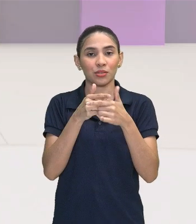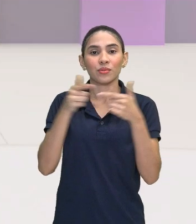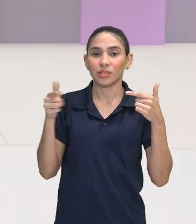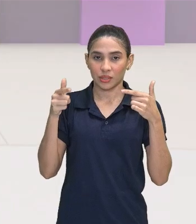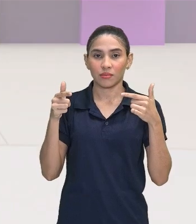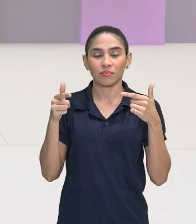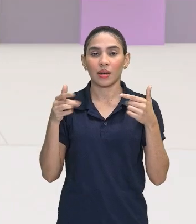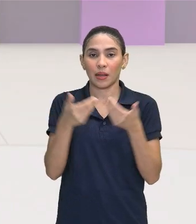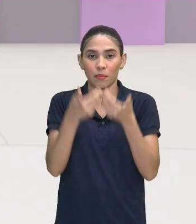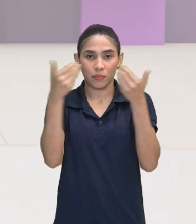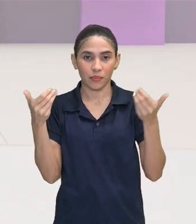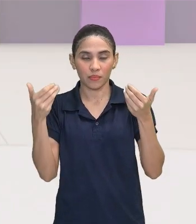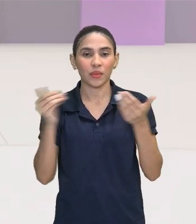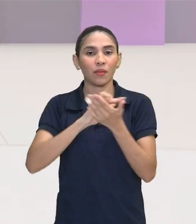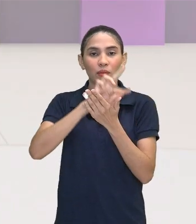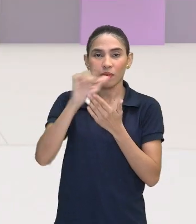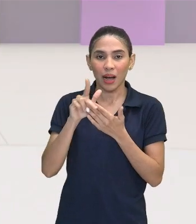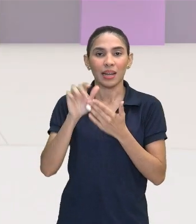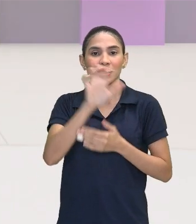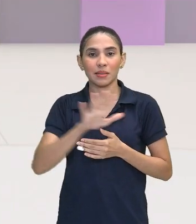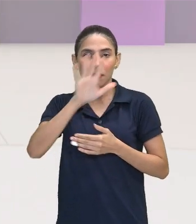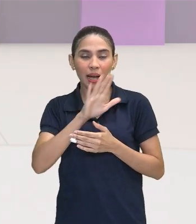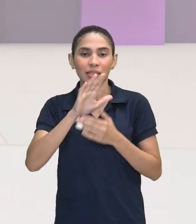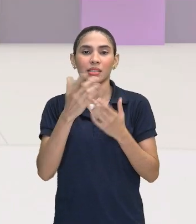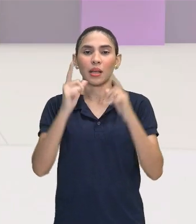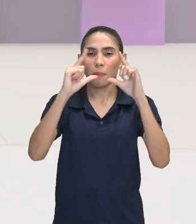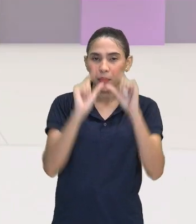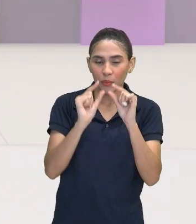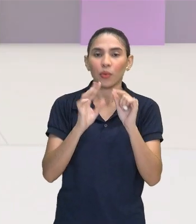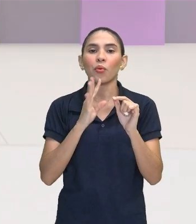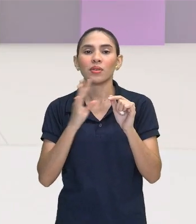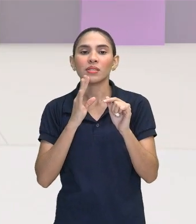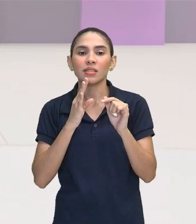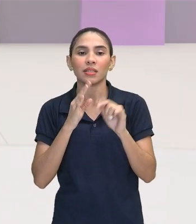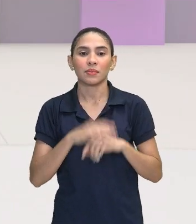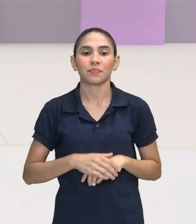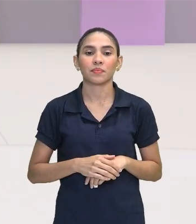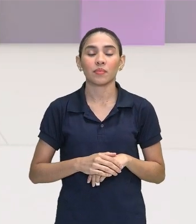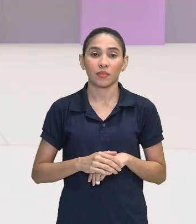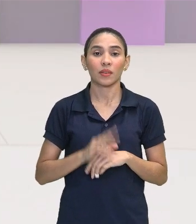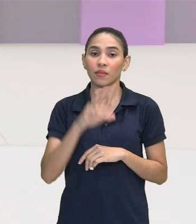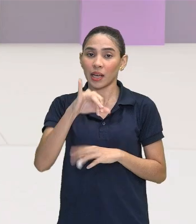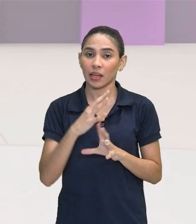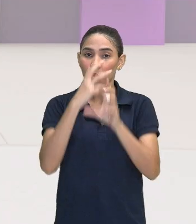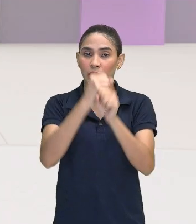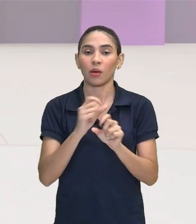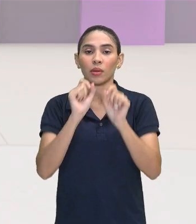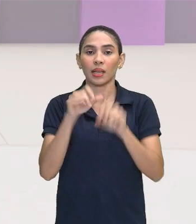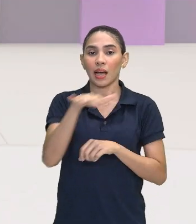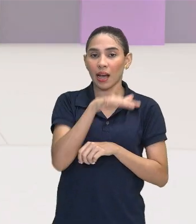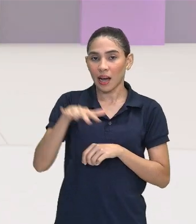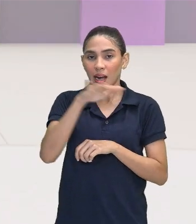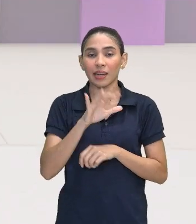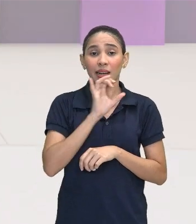essa figura plana em várias figuras planas menores e conhecidas, tá certo? Onde a gente vai calcular a área de cada